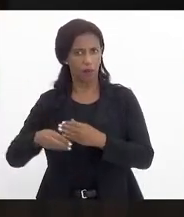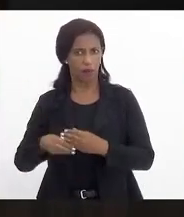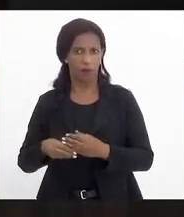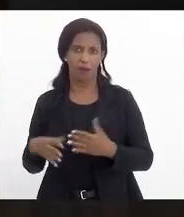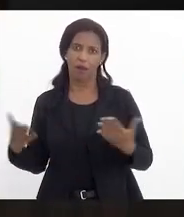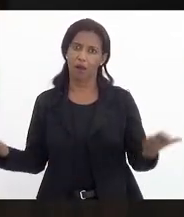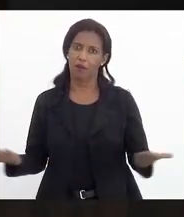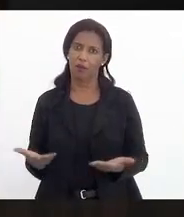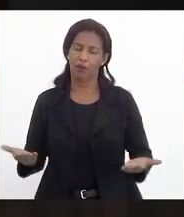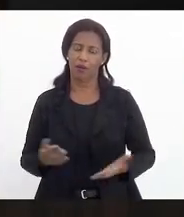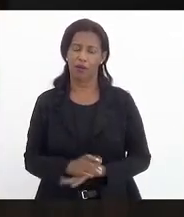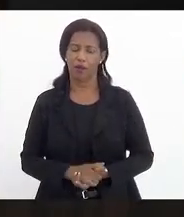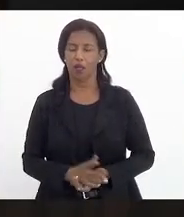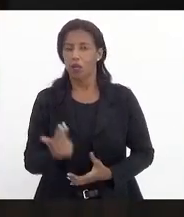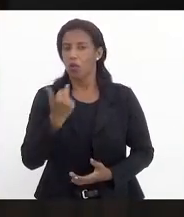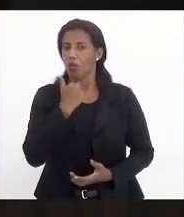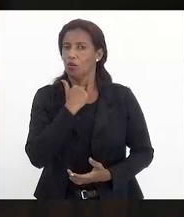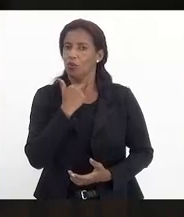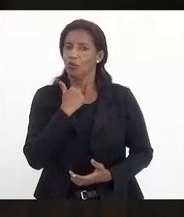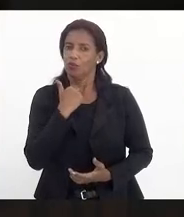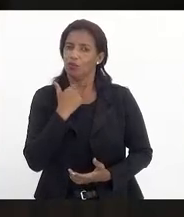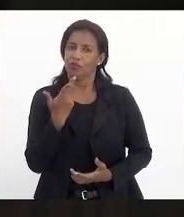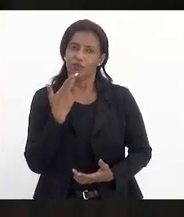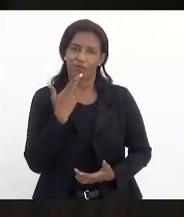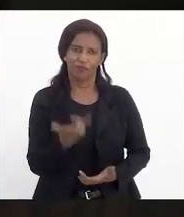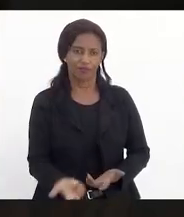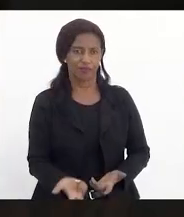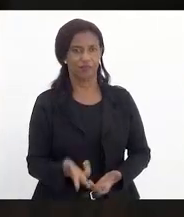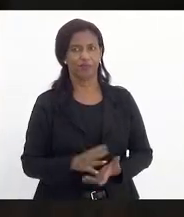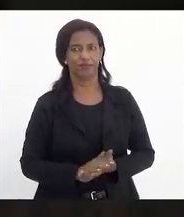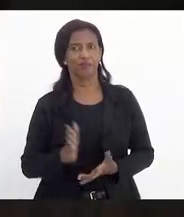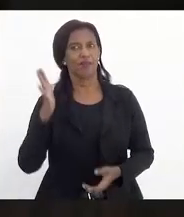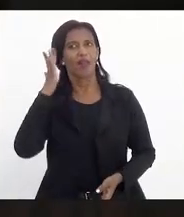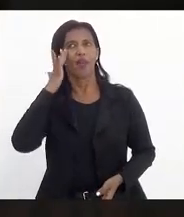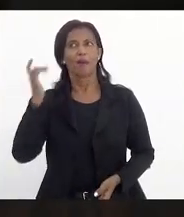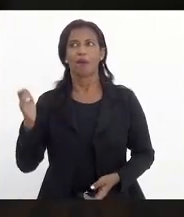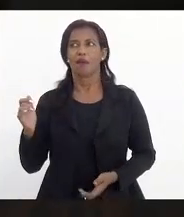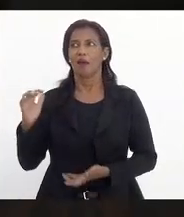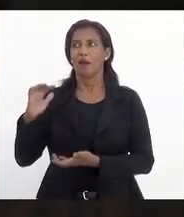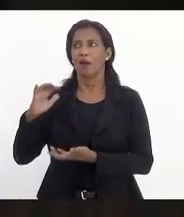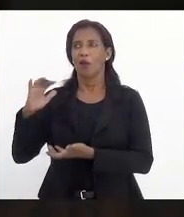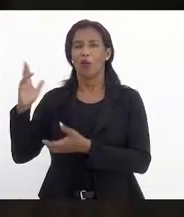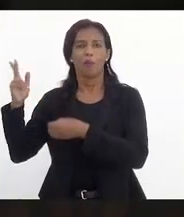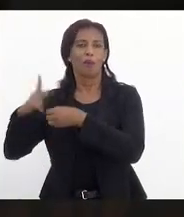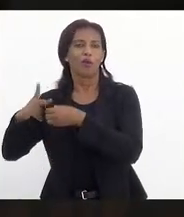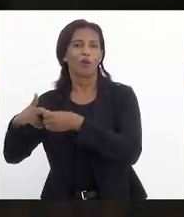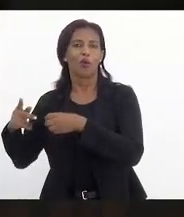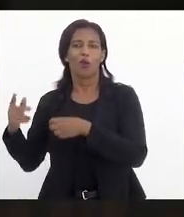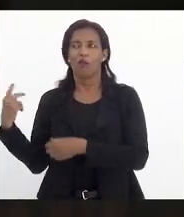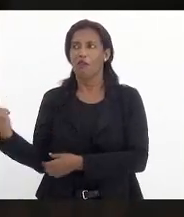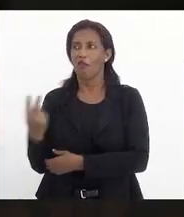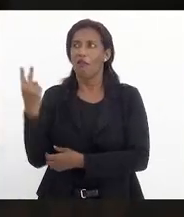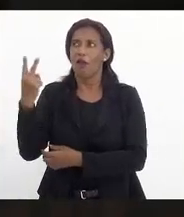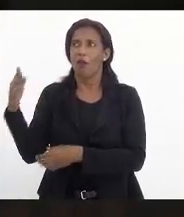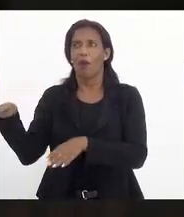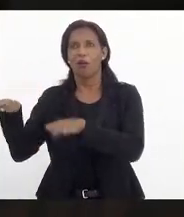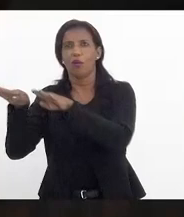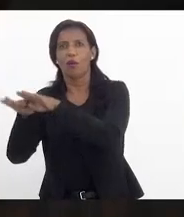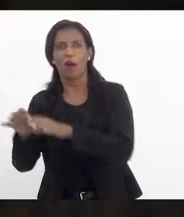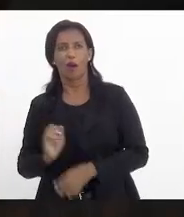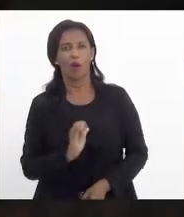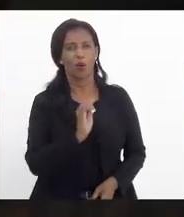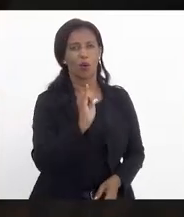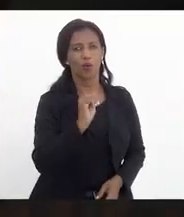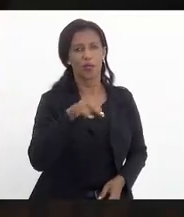Agora, a gente não pode dizer aqui que amanhã o barril do petróleo vai se manter igual e que o ICMS vai